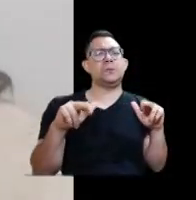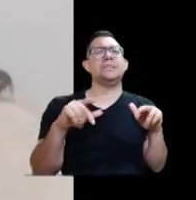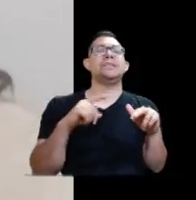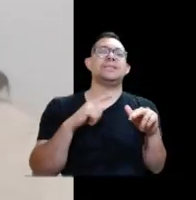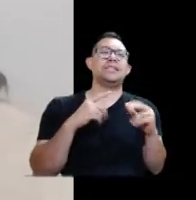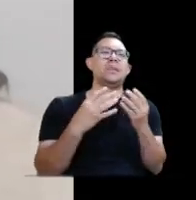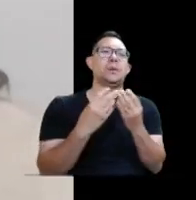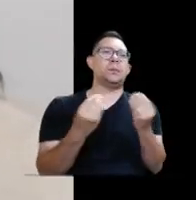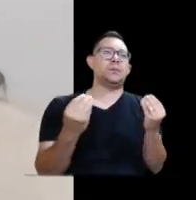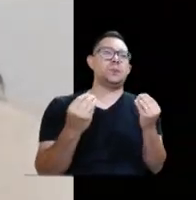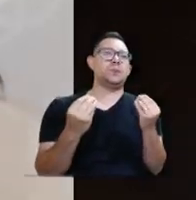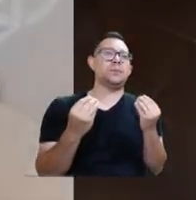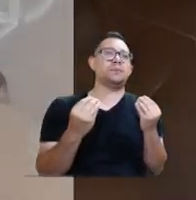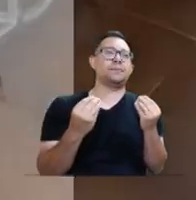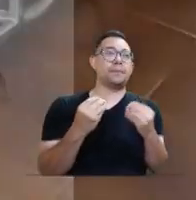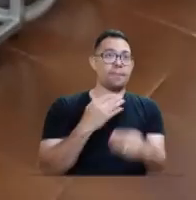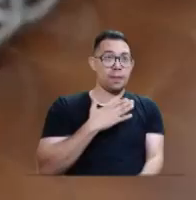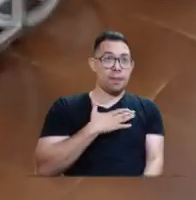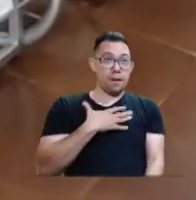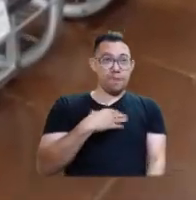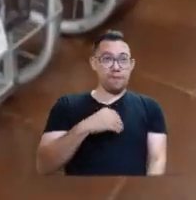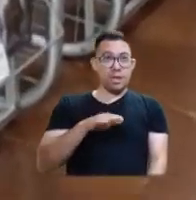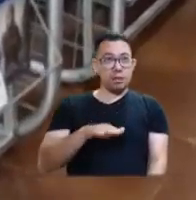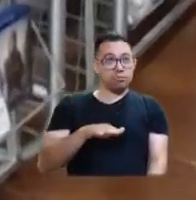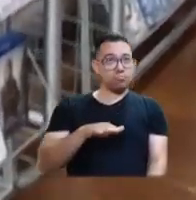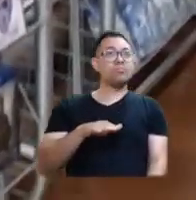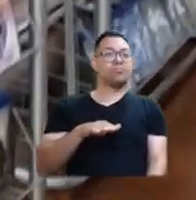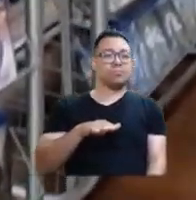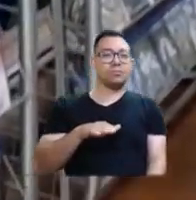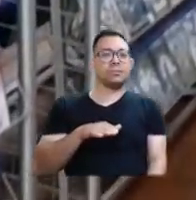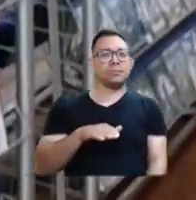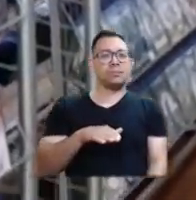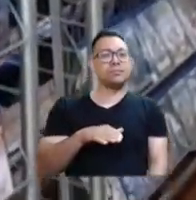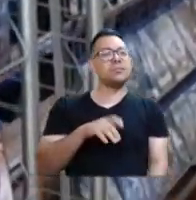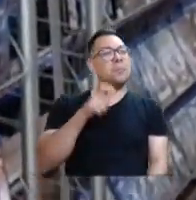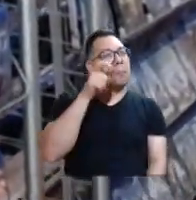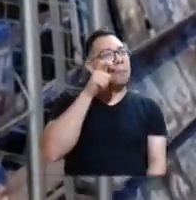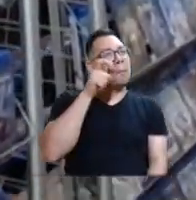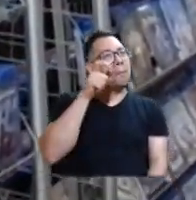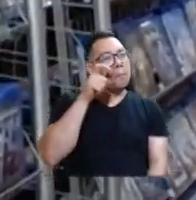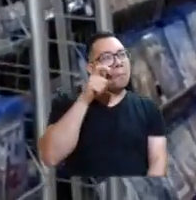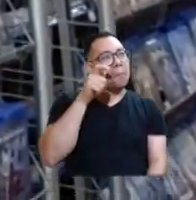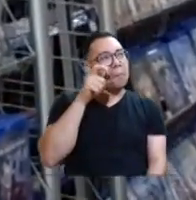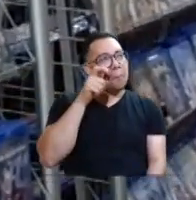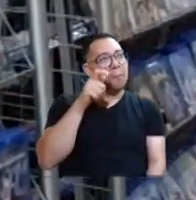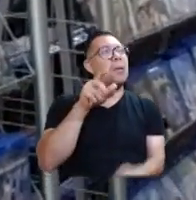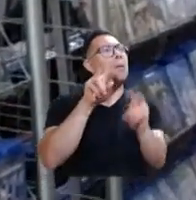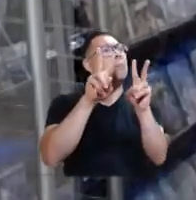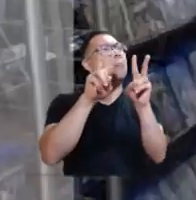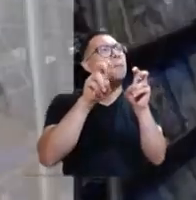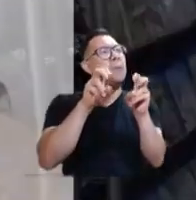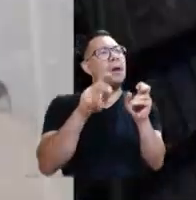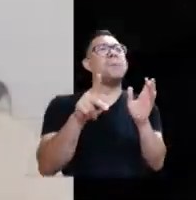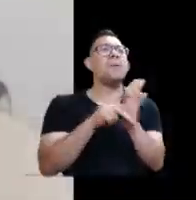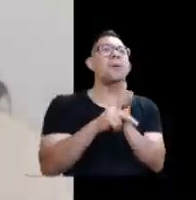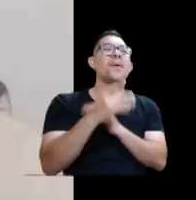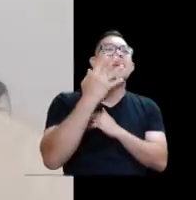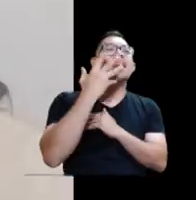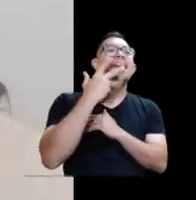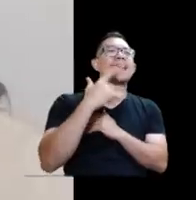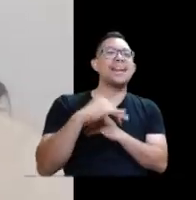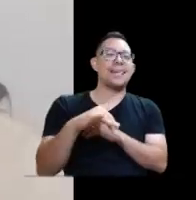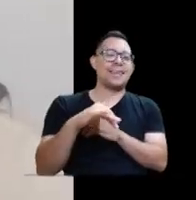local que tinha, se não tivesse tudo, tinha bem próximo a isso. Minha filha pequena, nossa,